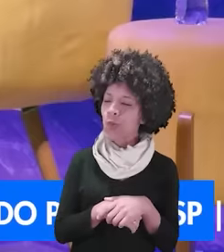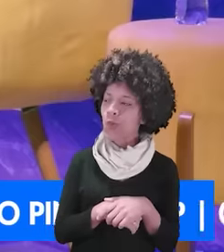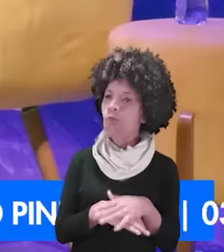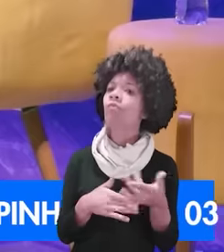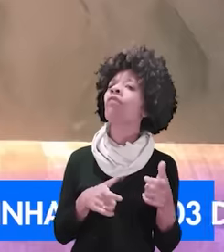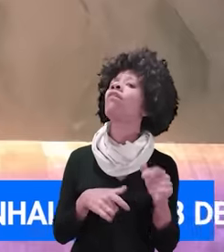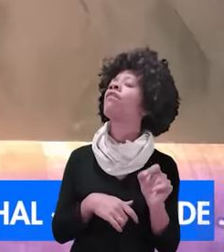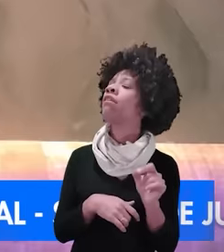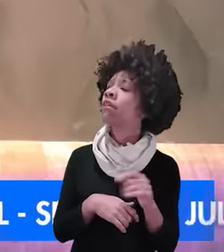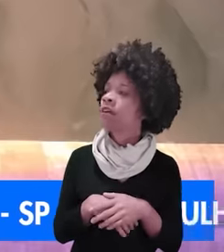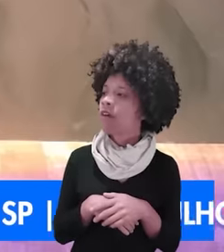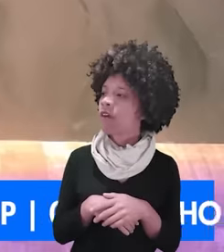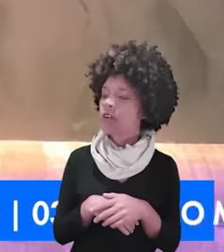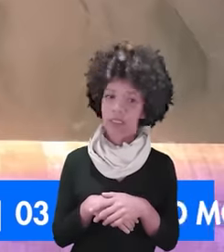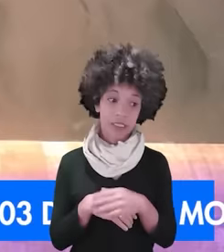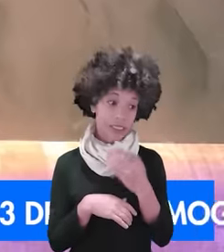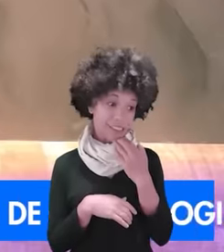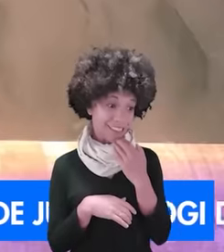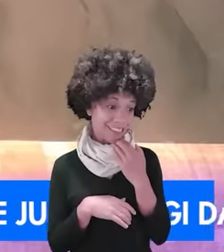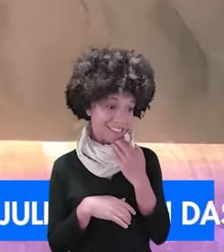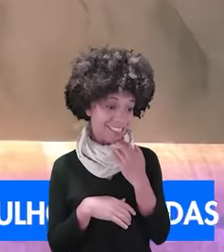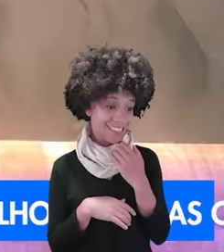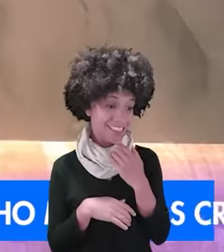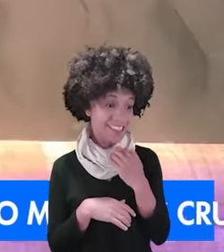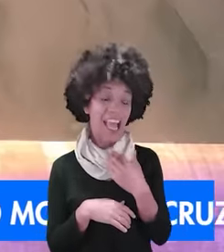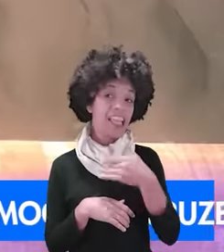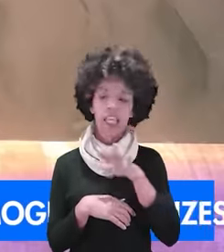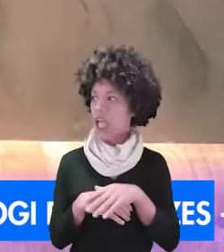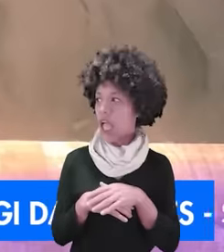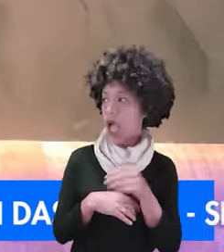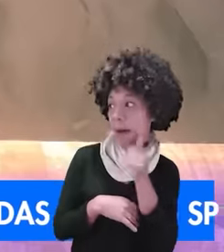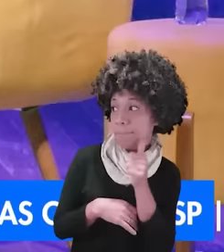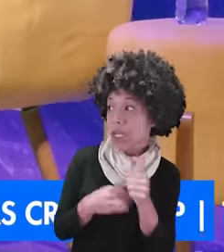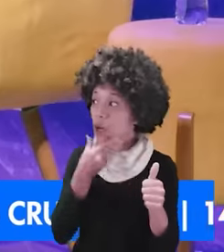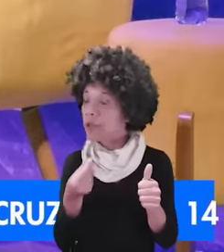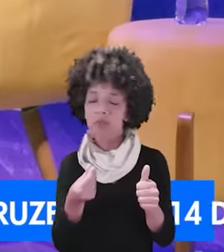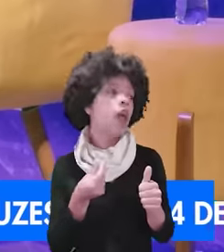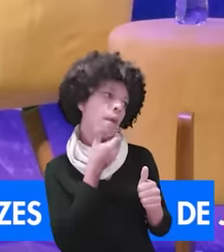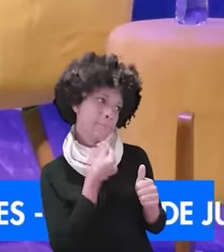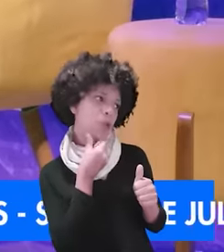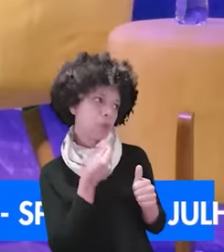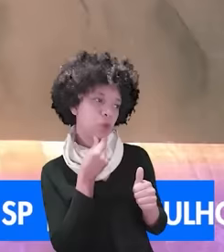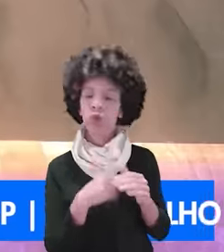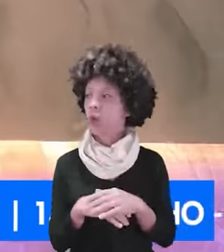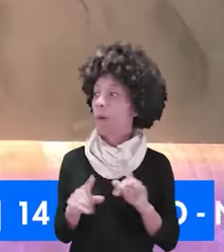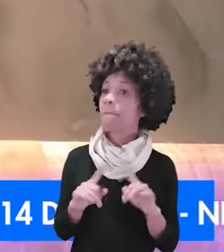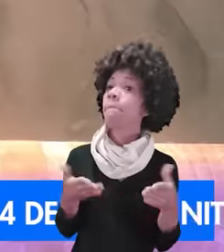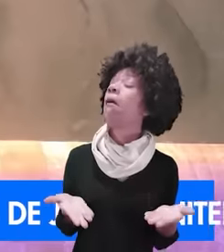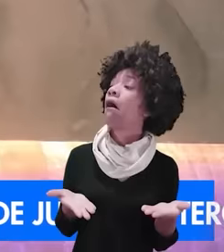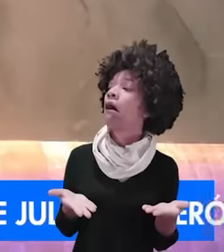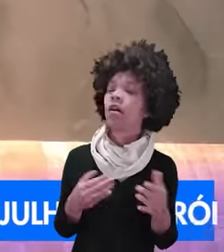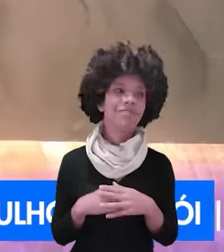Cadê o cara ela é uma menina um cara cadê ele